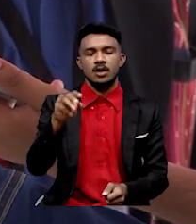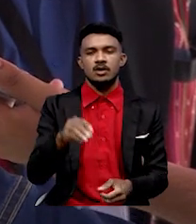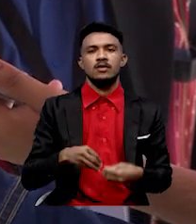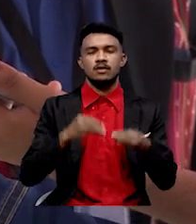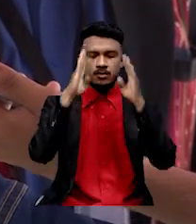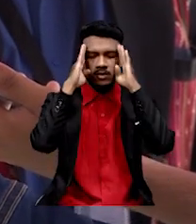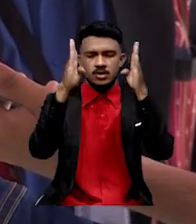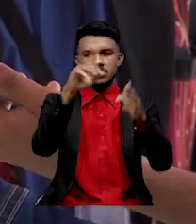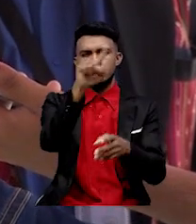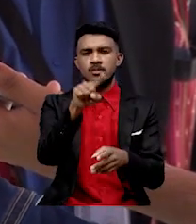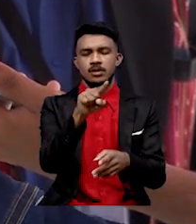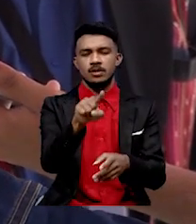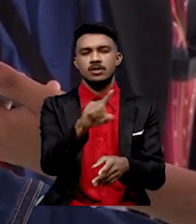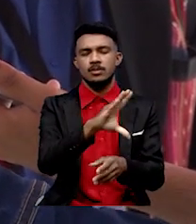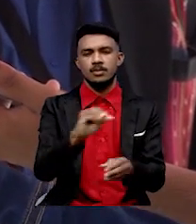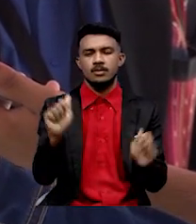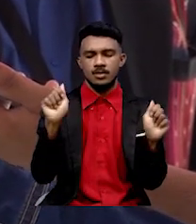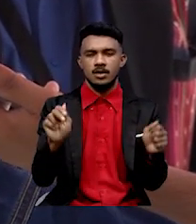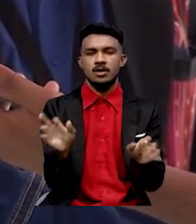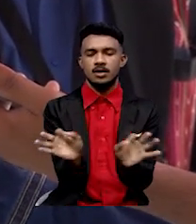ajuda a dia infraestrutura aumenta a linha.